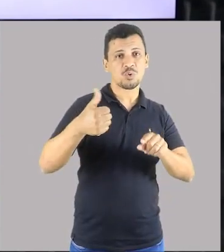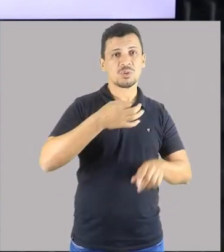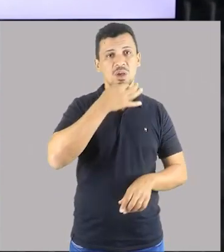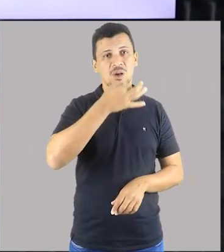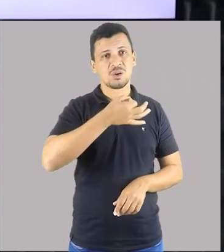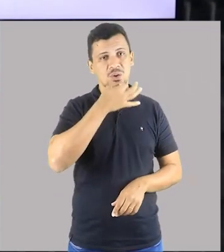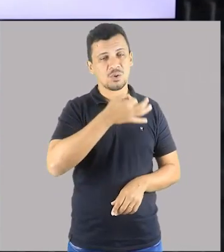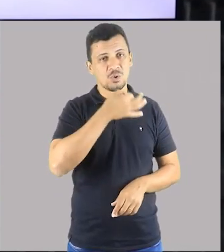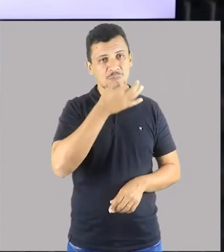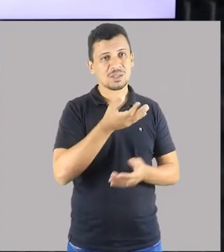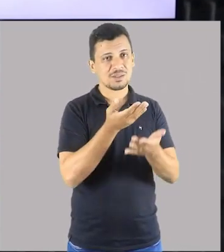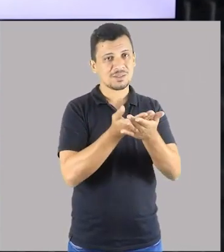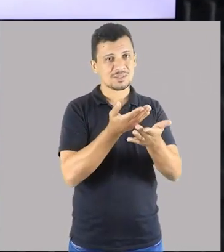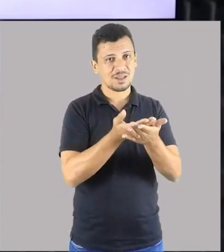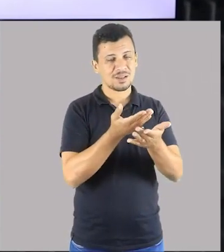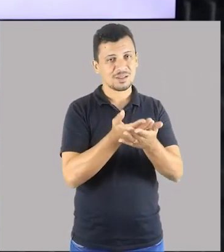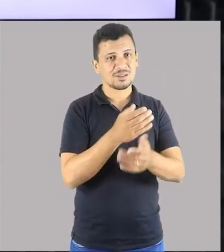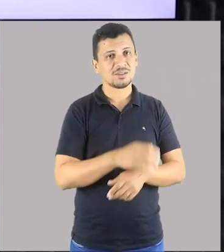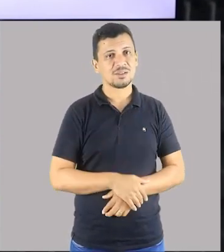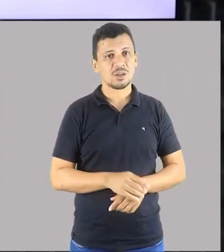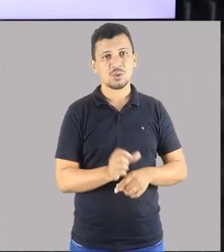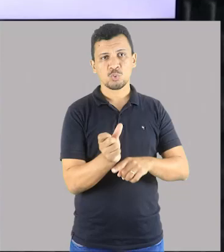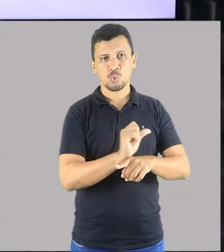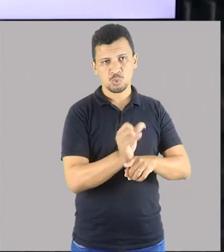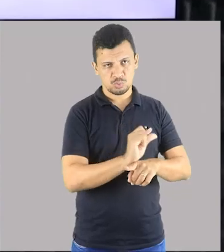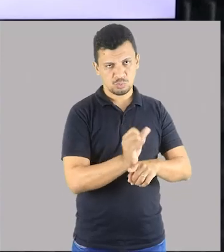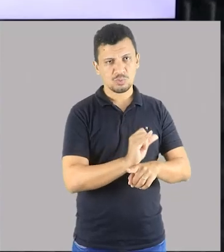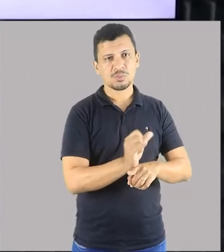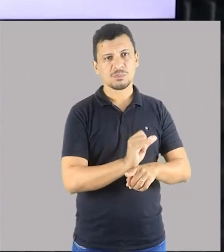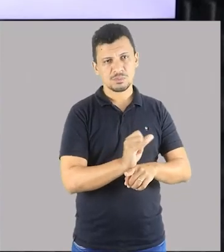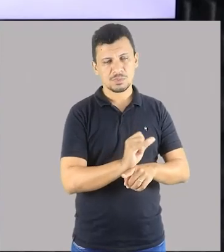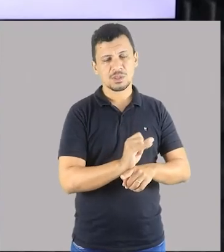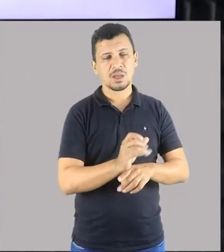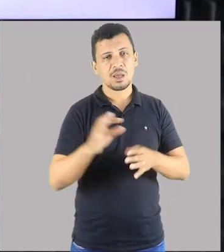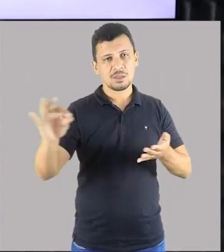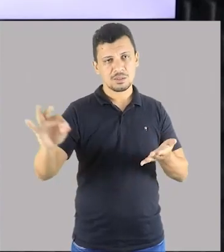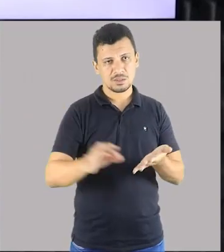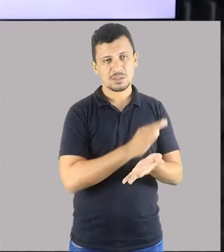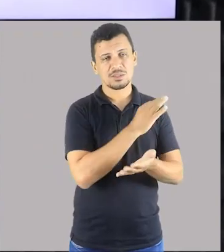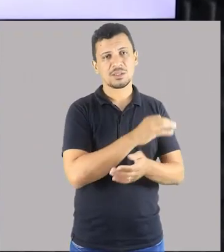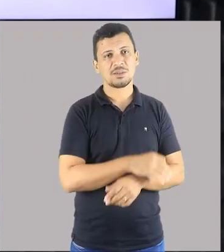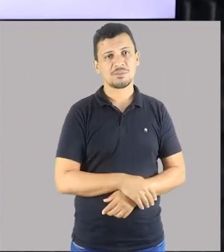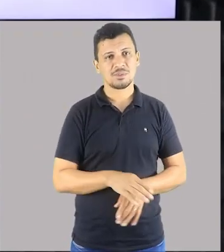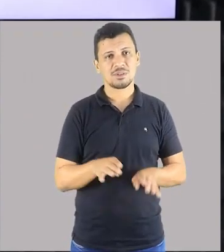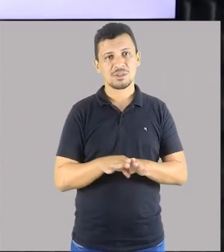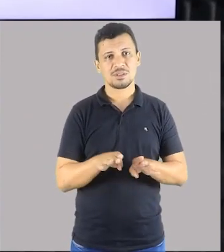nossas aulas. No YouTube também, se inscreve